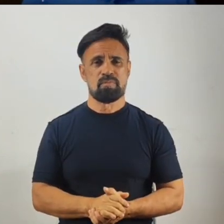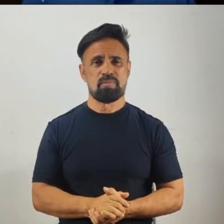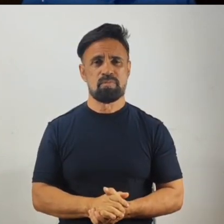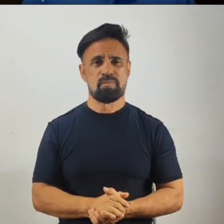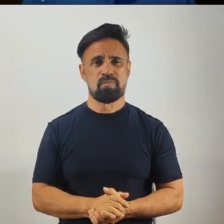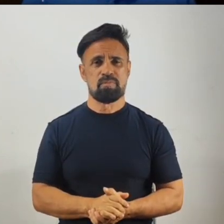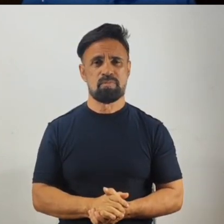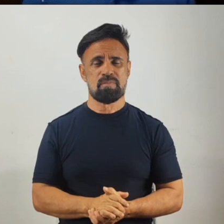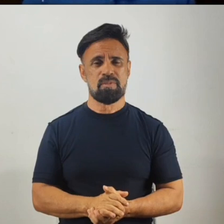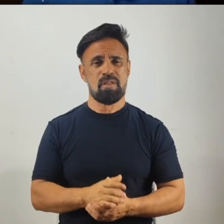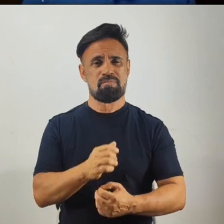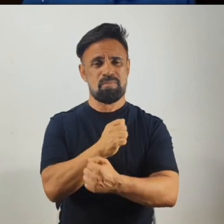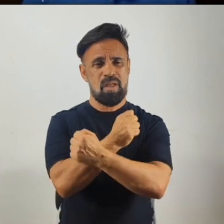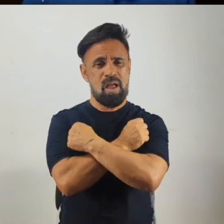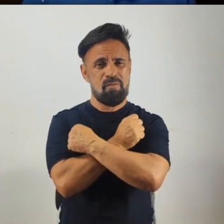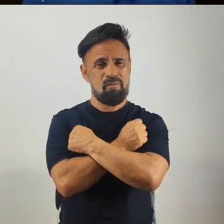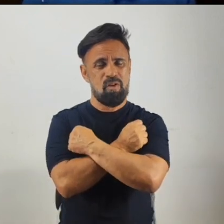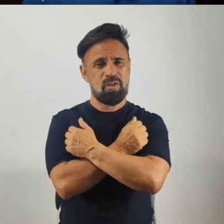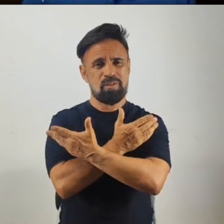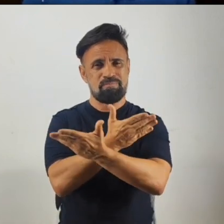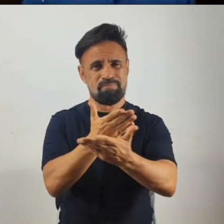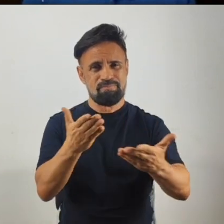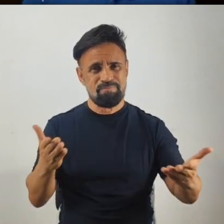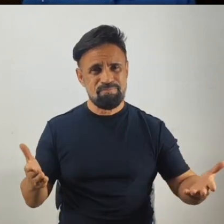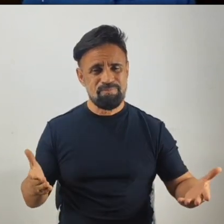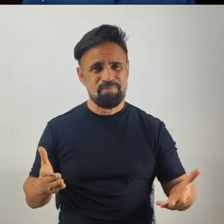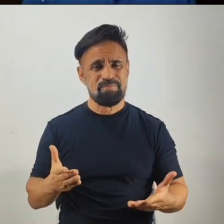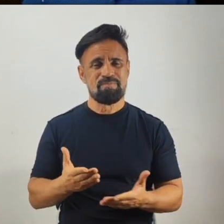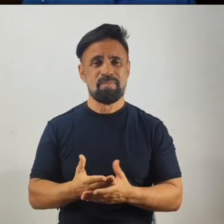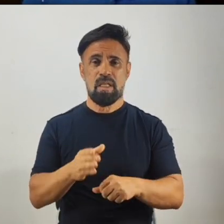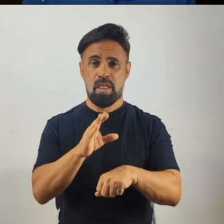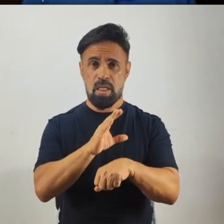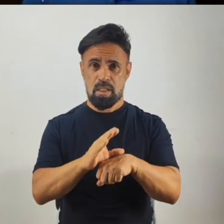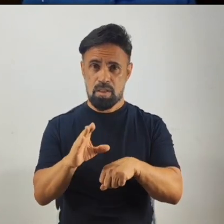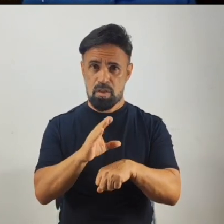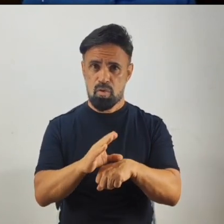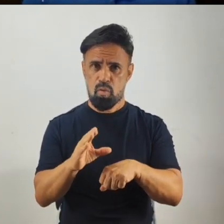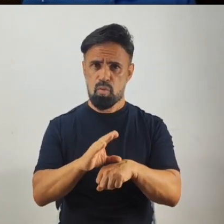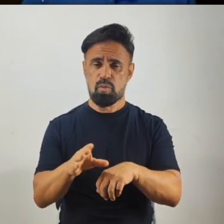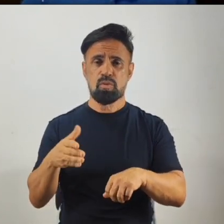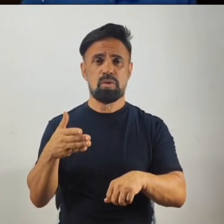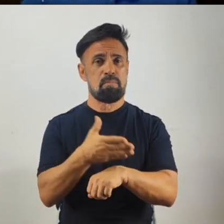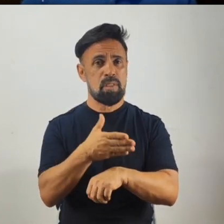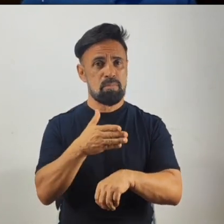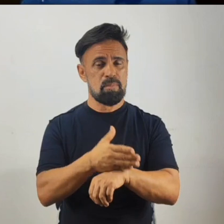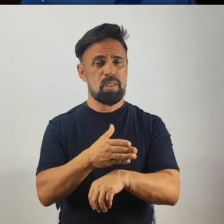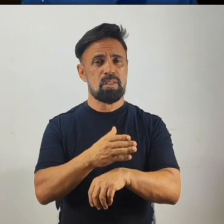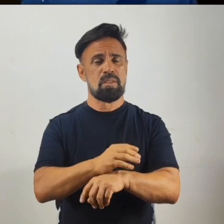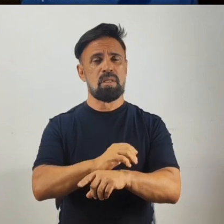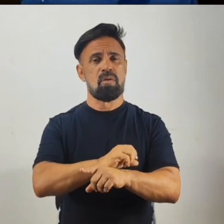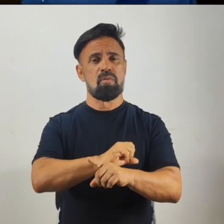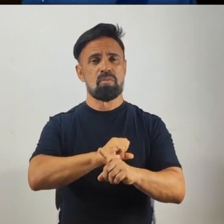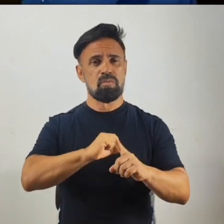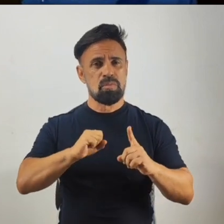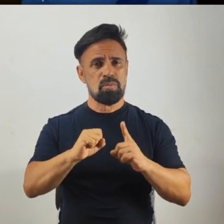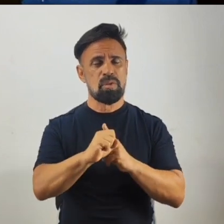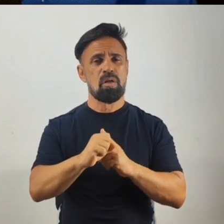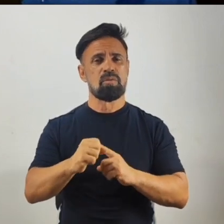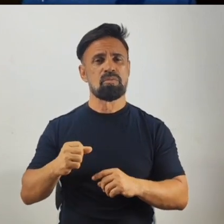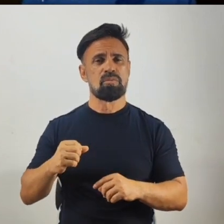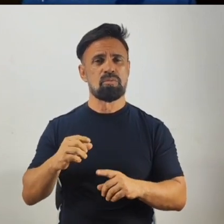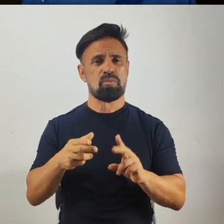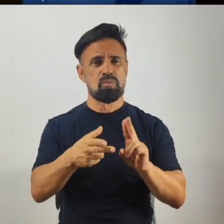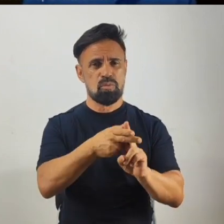todos e mandar um forte abraço a todos. Que esse curso